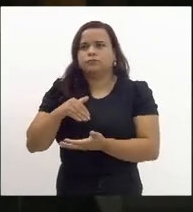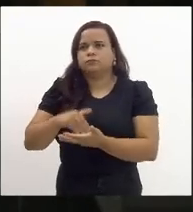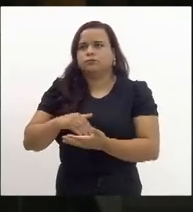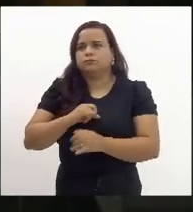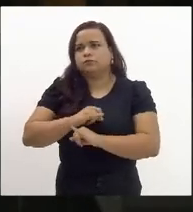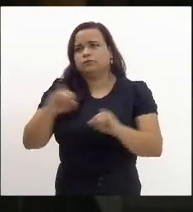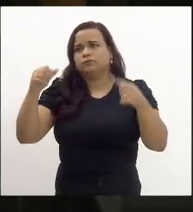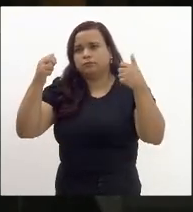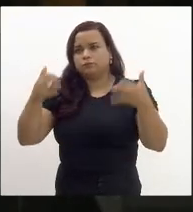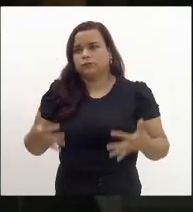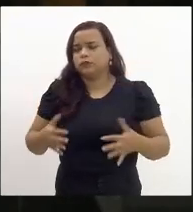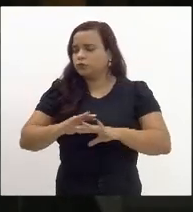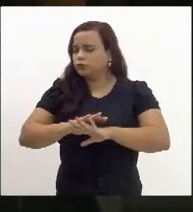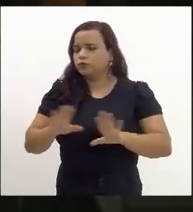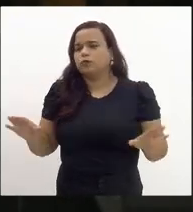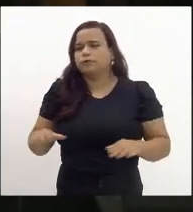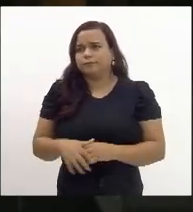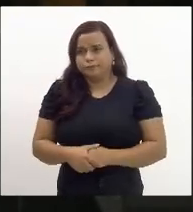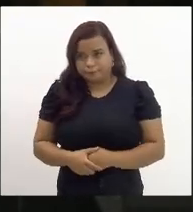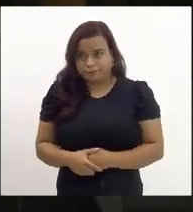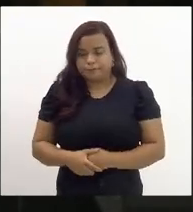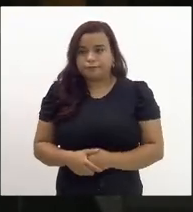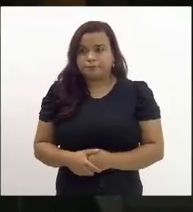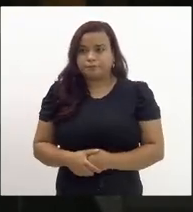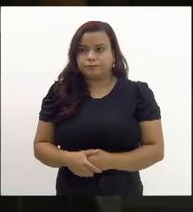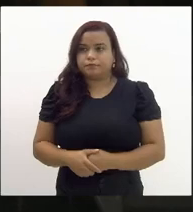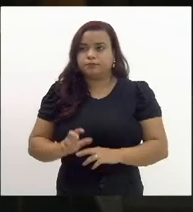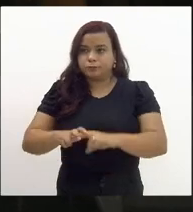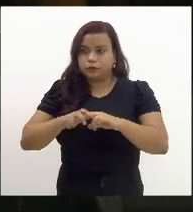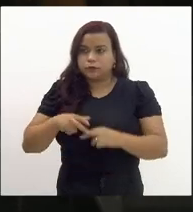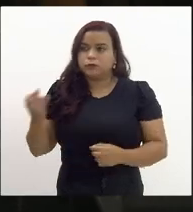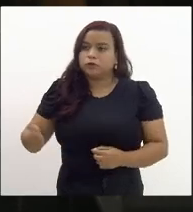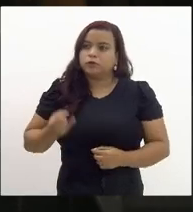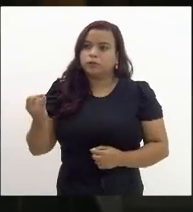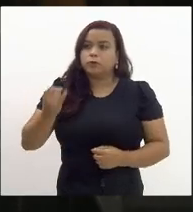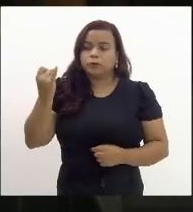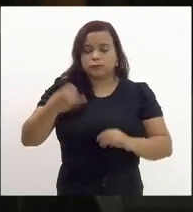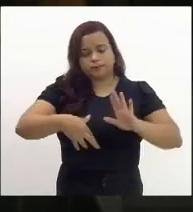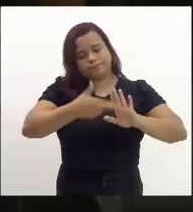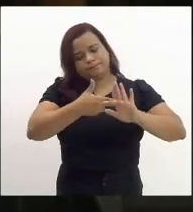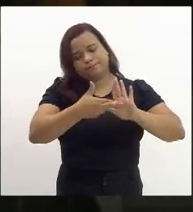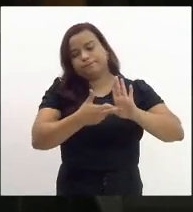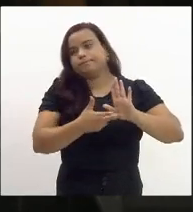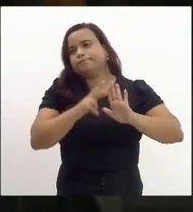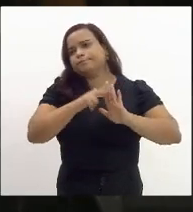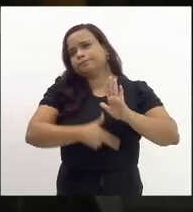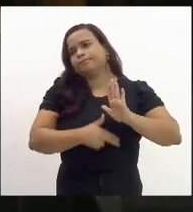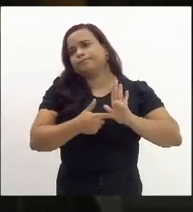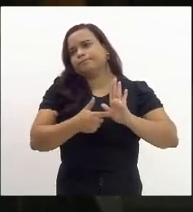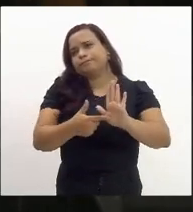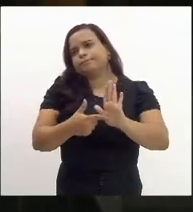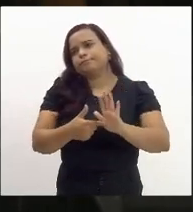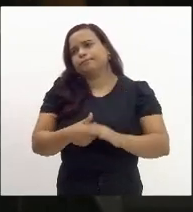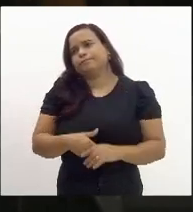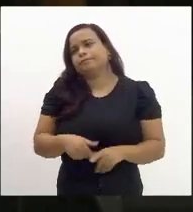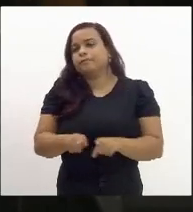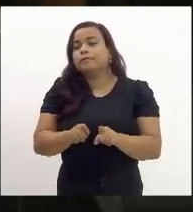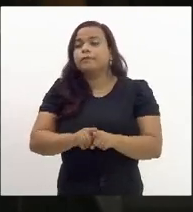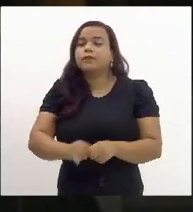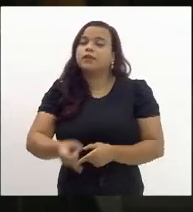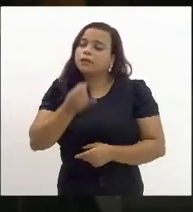somente essa comunicação, pelo valor desses anais, mas sempre com